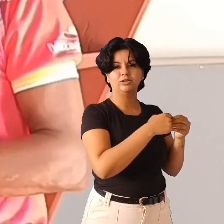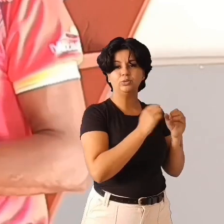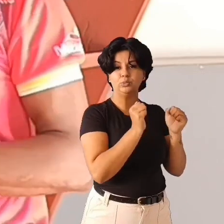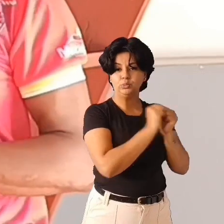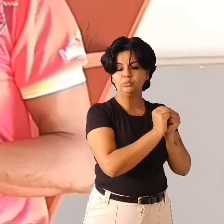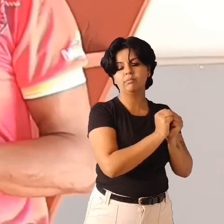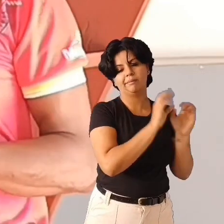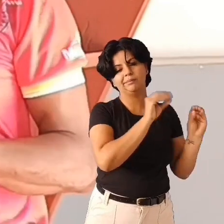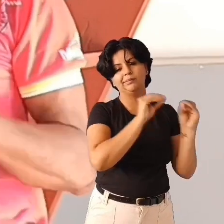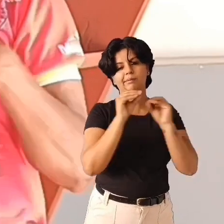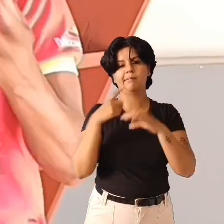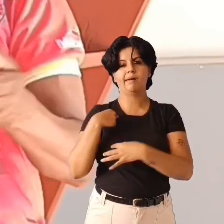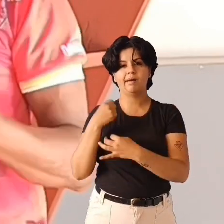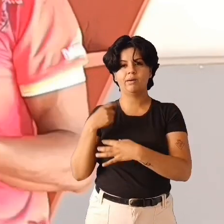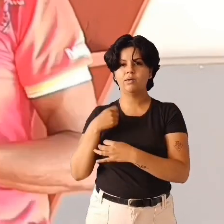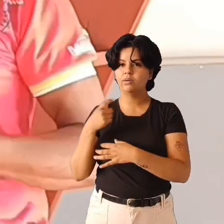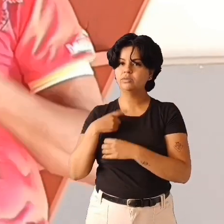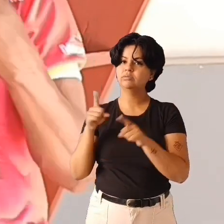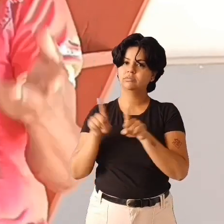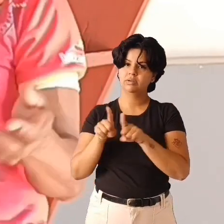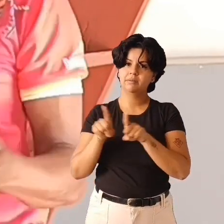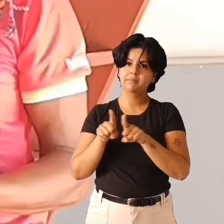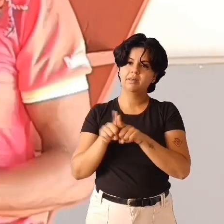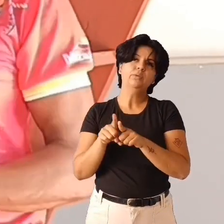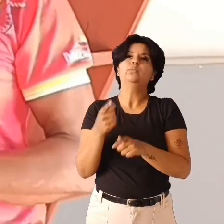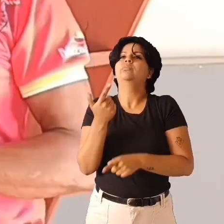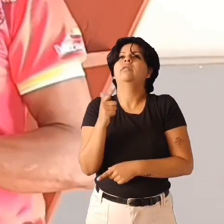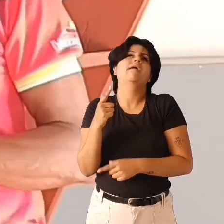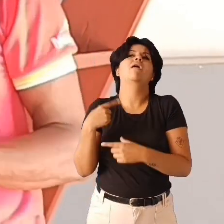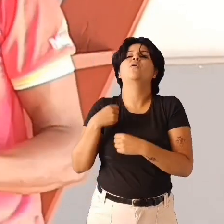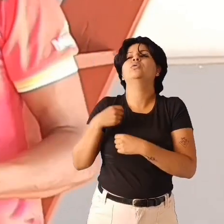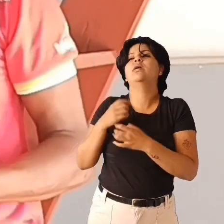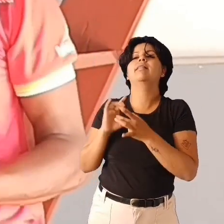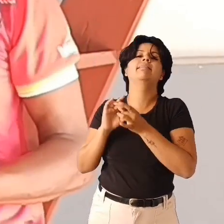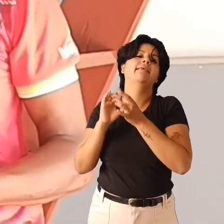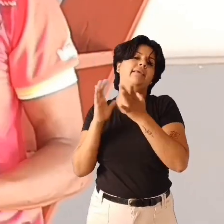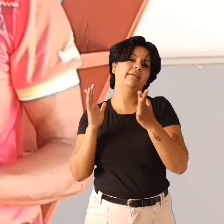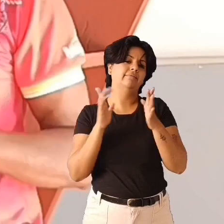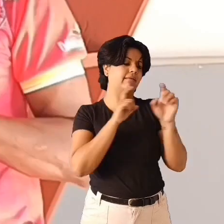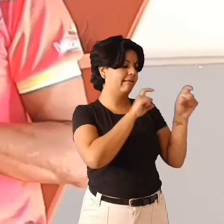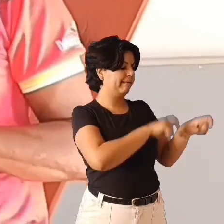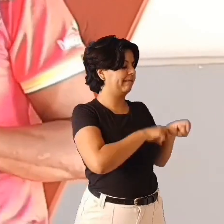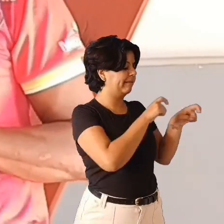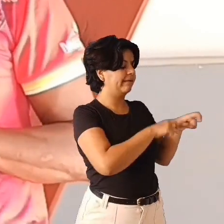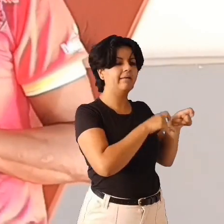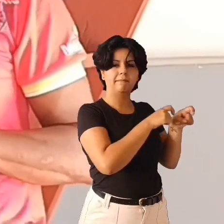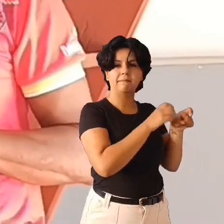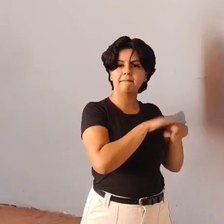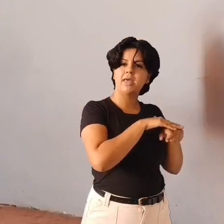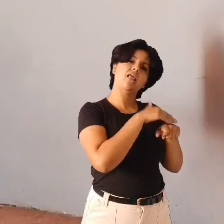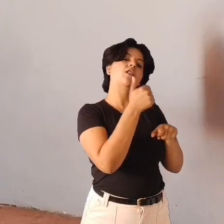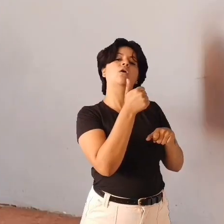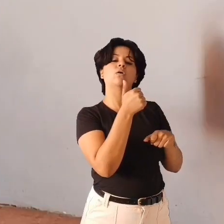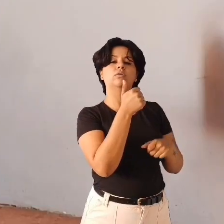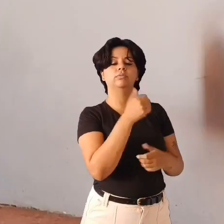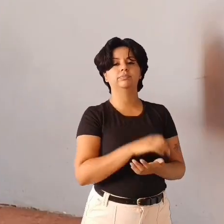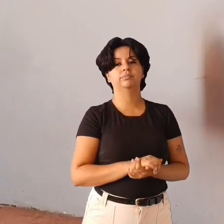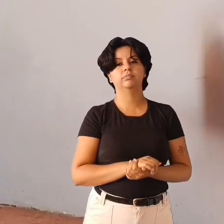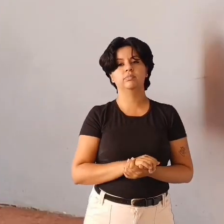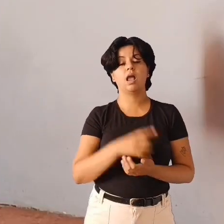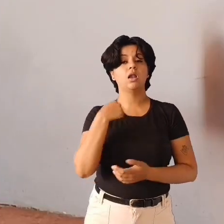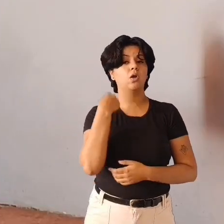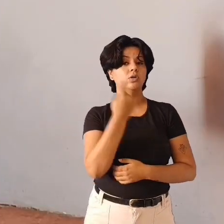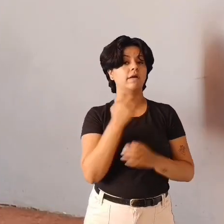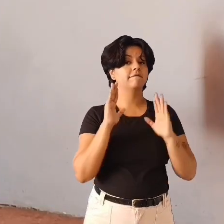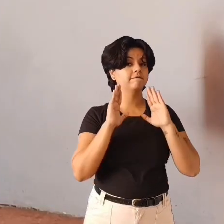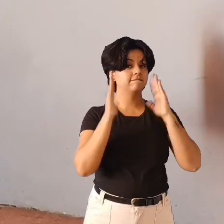data, justamente para agosto, porque agosto entre safra, não tem tanto para fazer na roça. E dizer